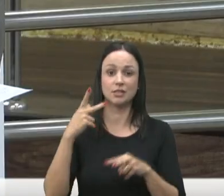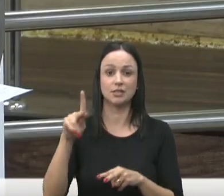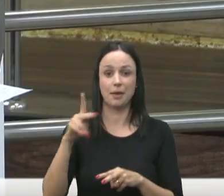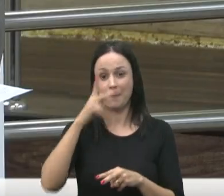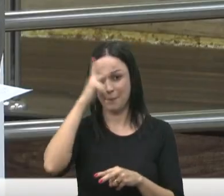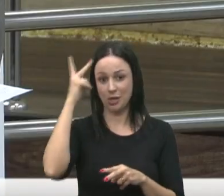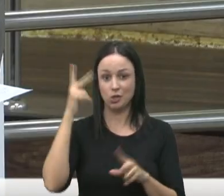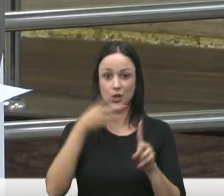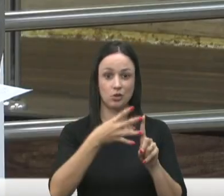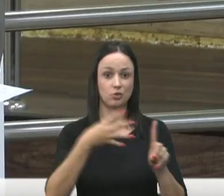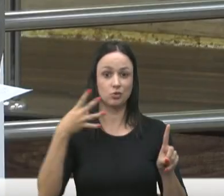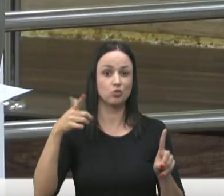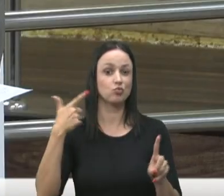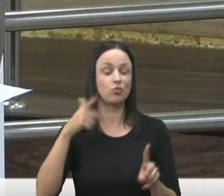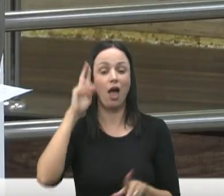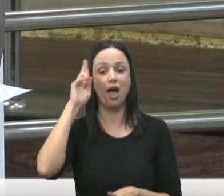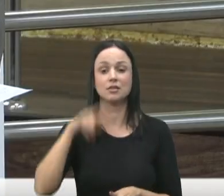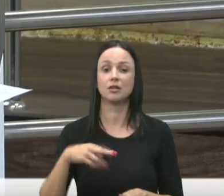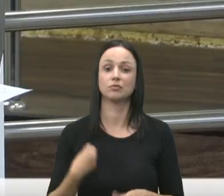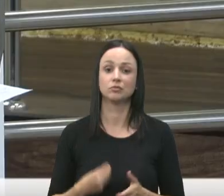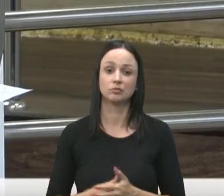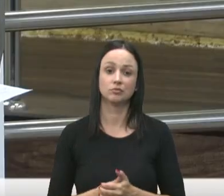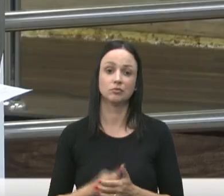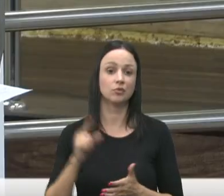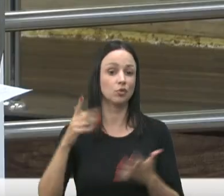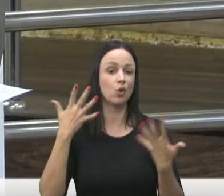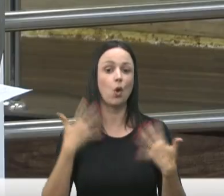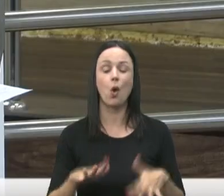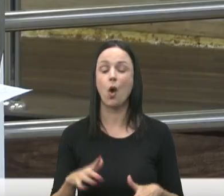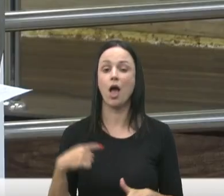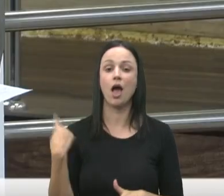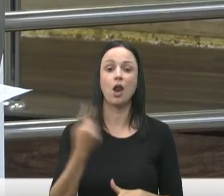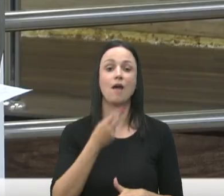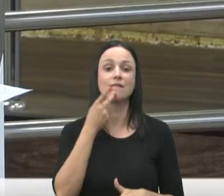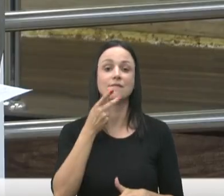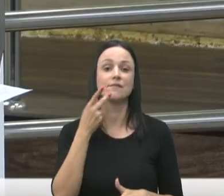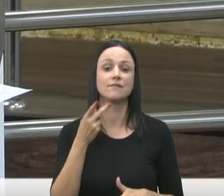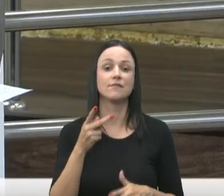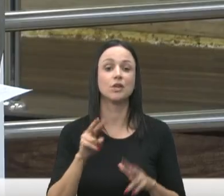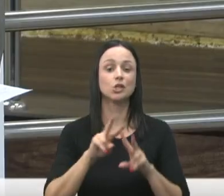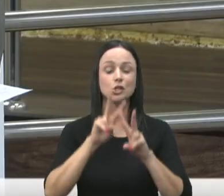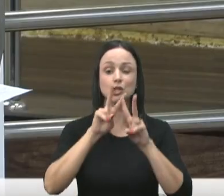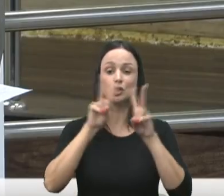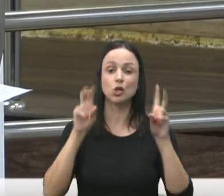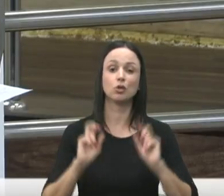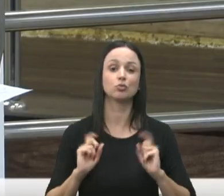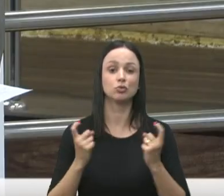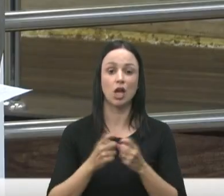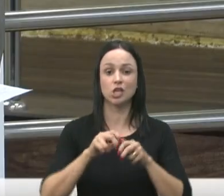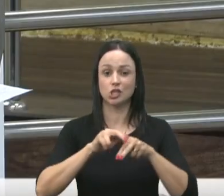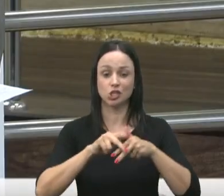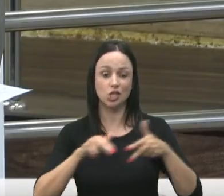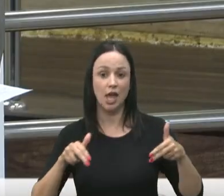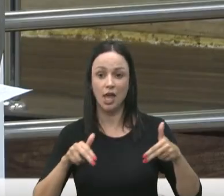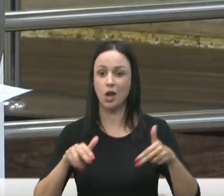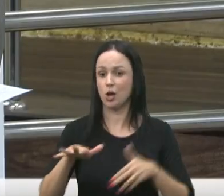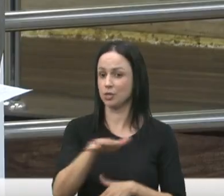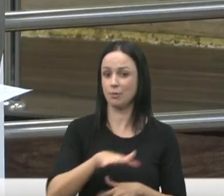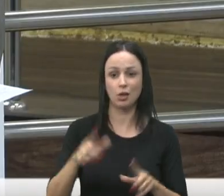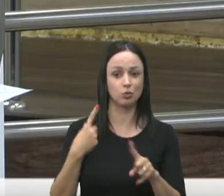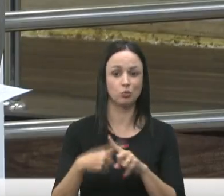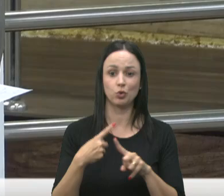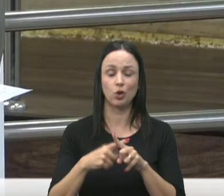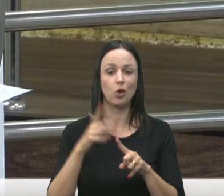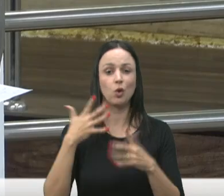LGBTs não têm razão de ser. Eles não querem que a gente fale sobre sexualidade e gênero em nenhum espaço, porque eles não